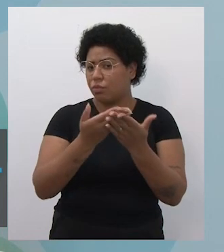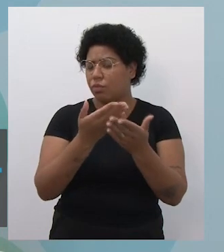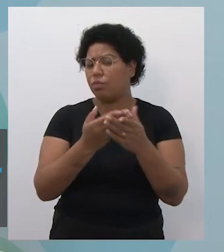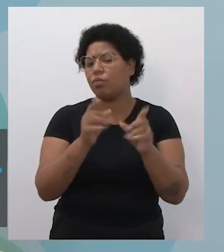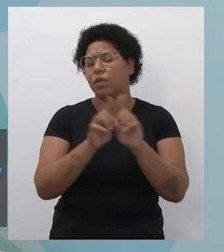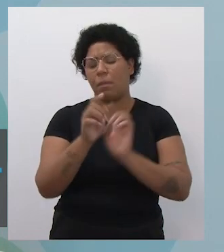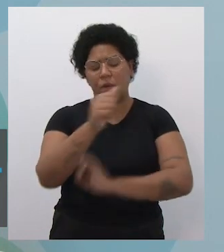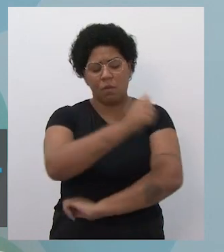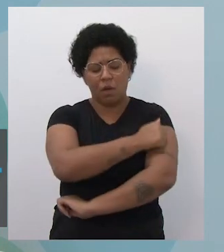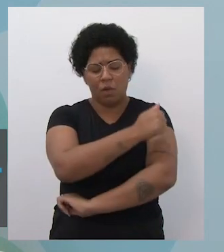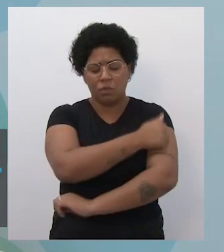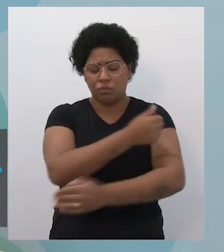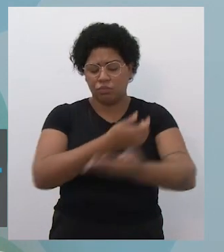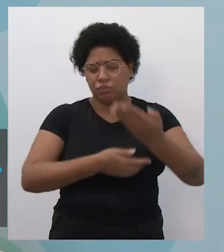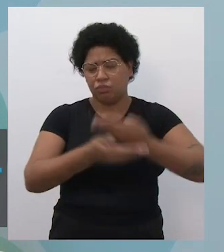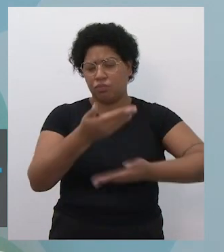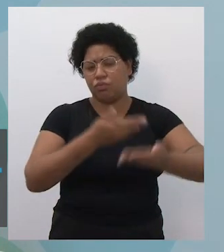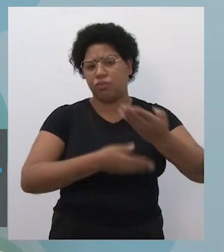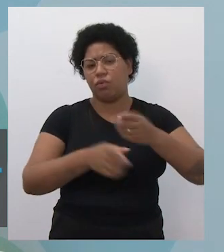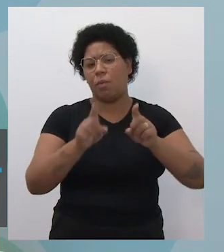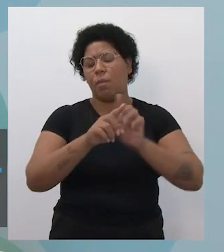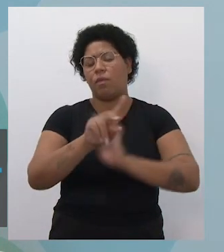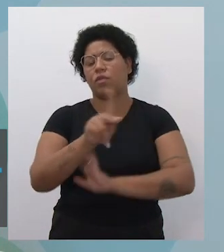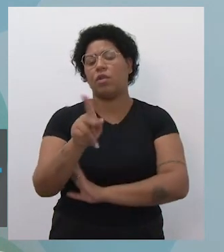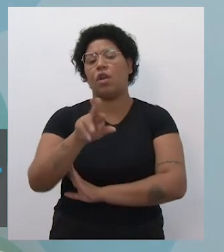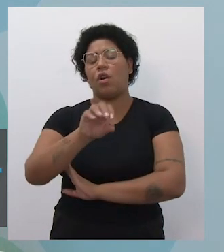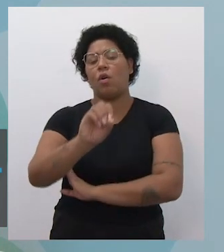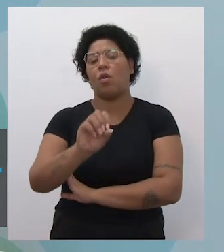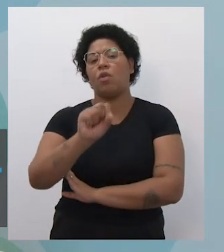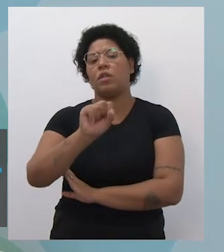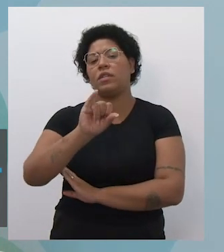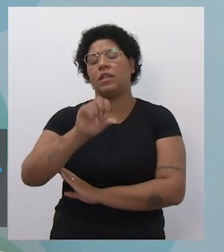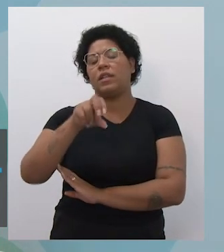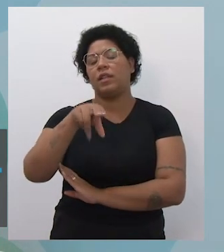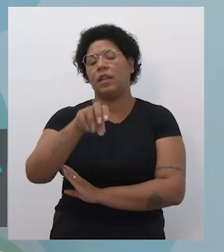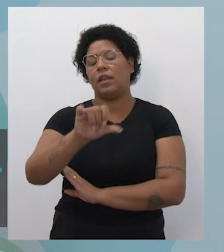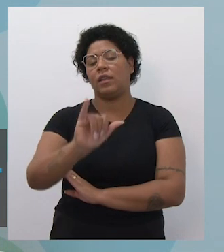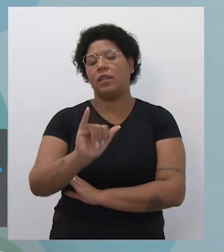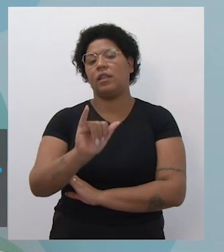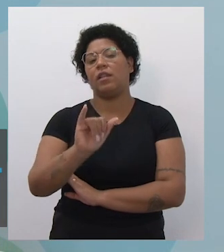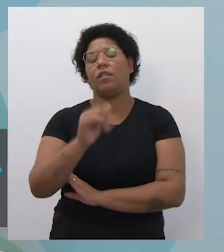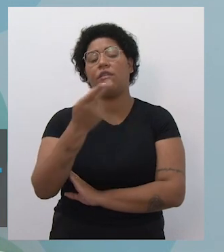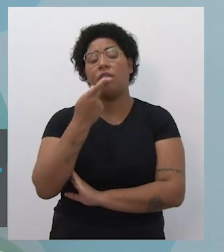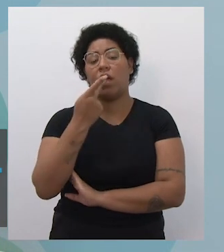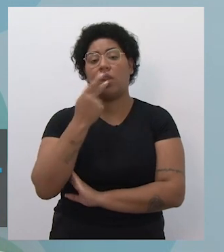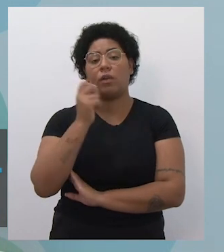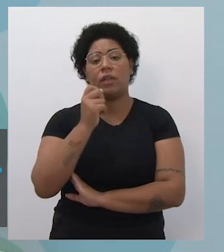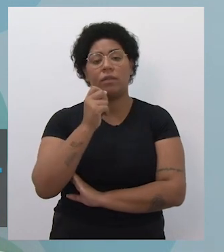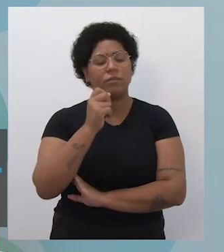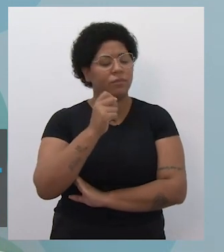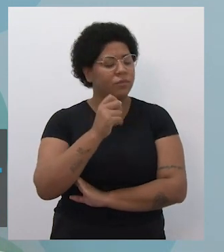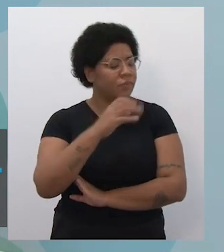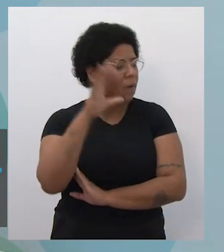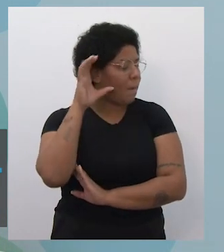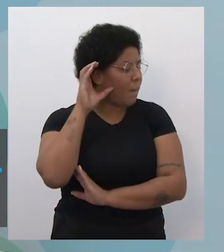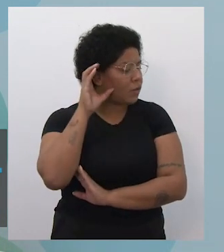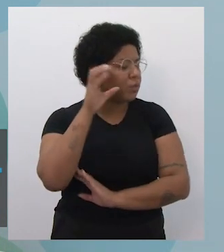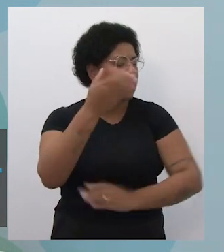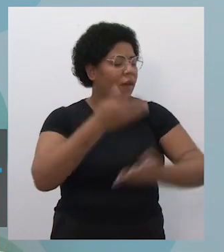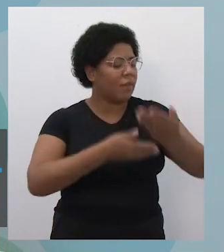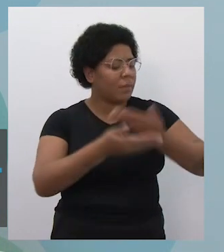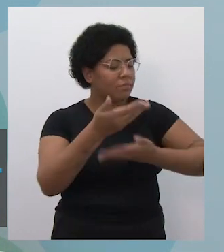esses estudantes. Professora Rosinei fazendo um trabalho de escuta e orientação. Professor Jonathan fala do estímulo